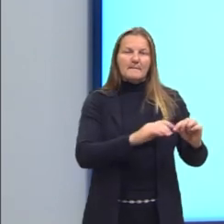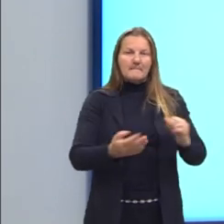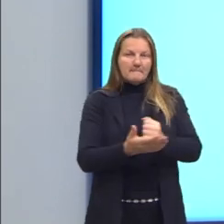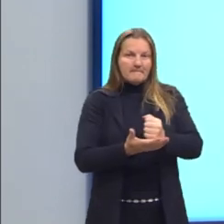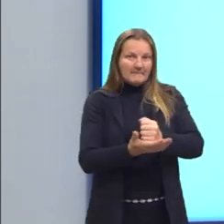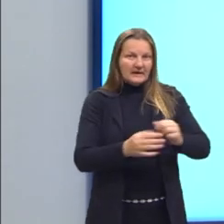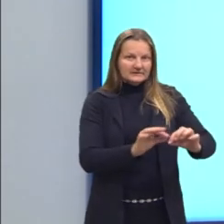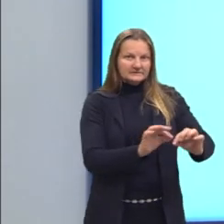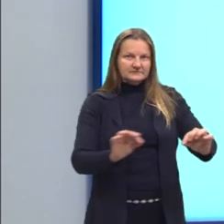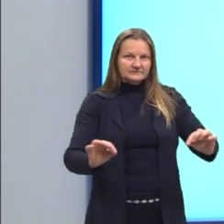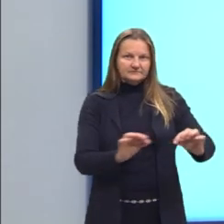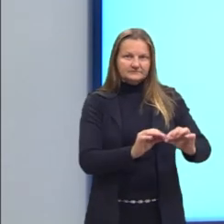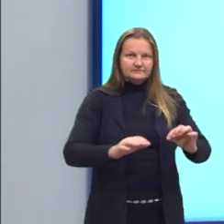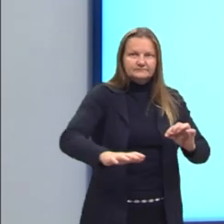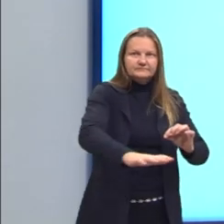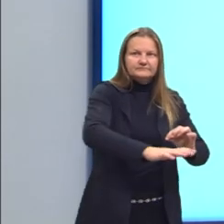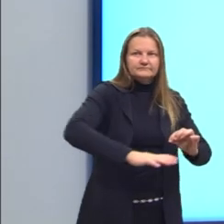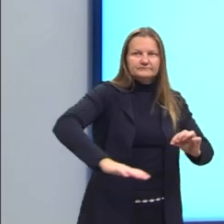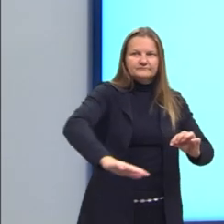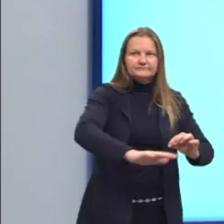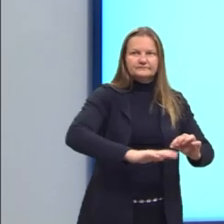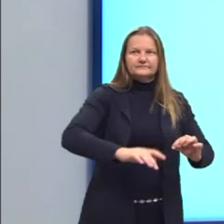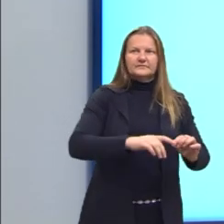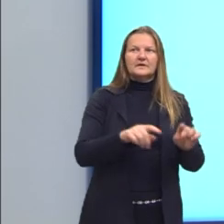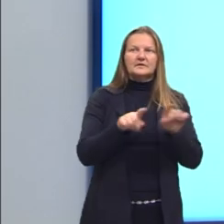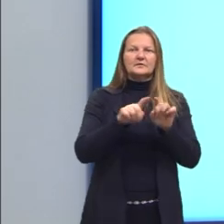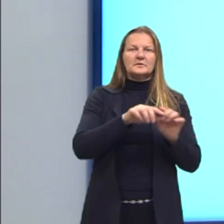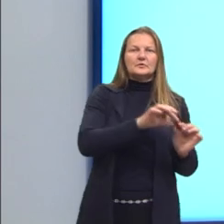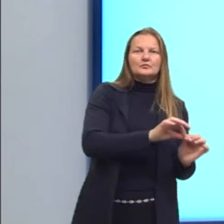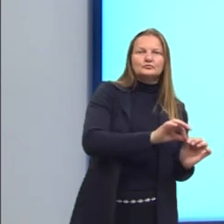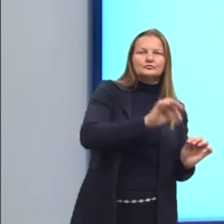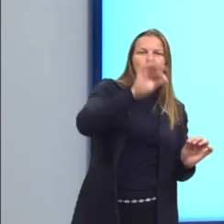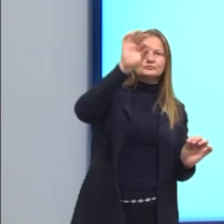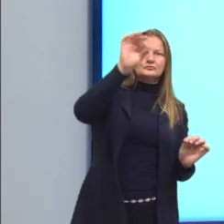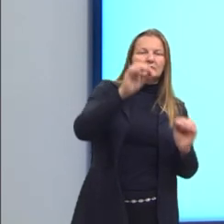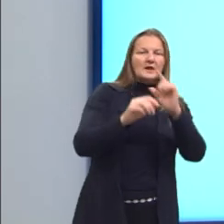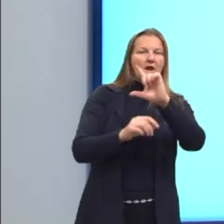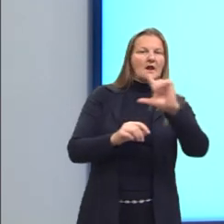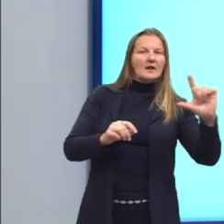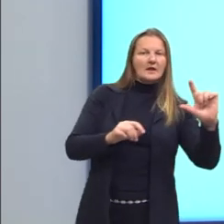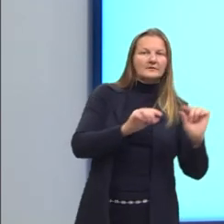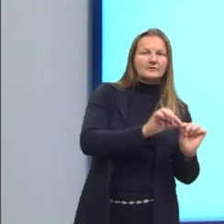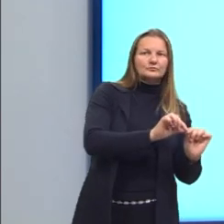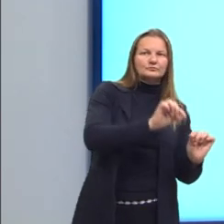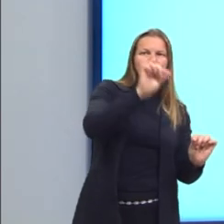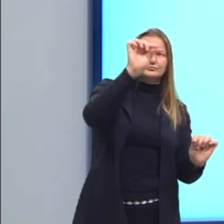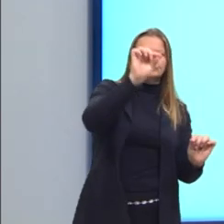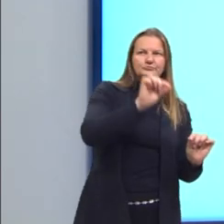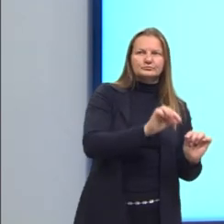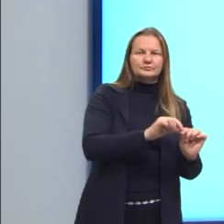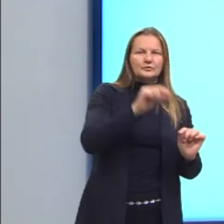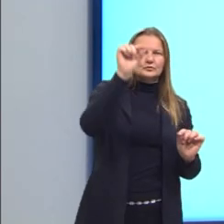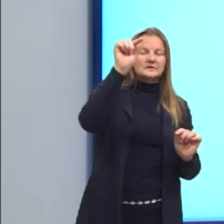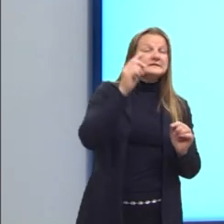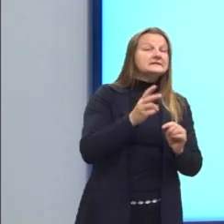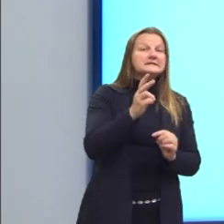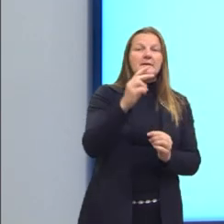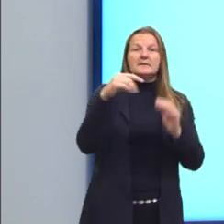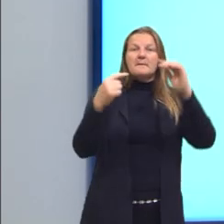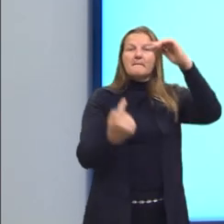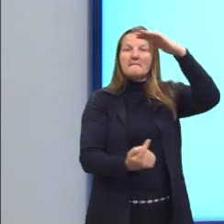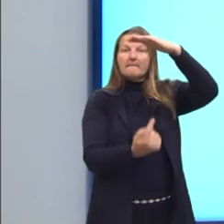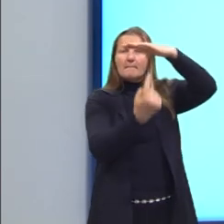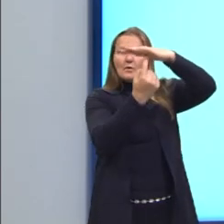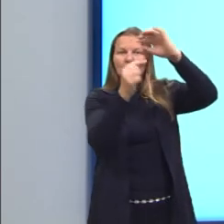os segmentos que formam a nossa base e as arestas lateral que partem desse vértice lá no